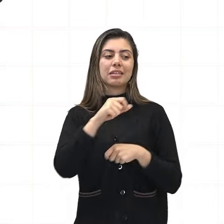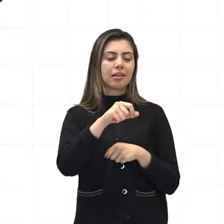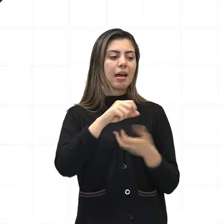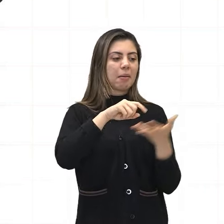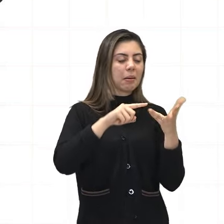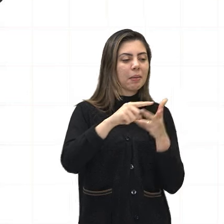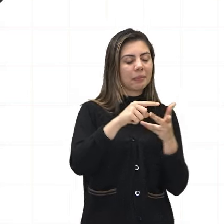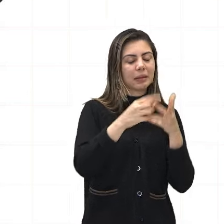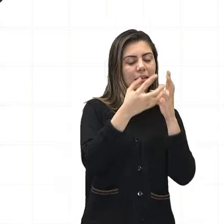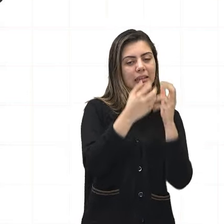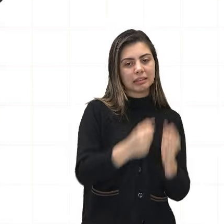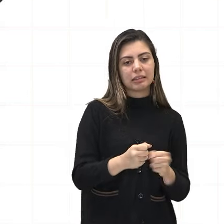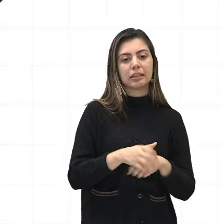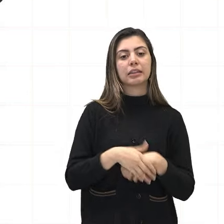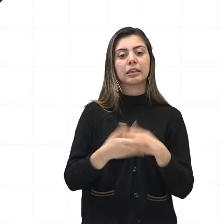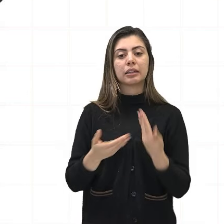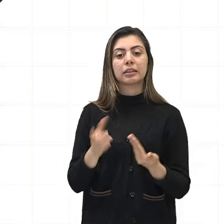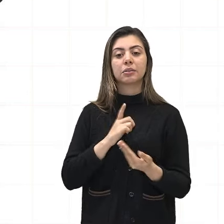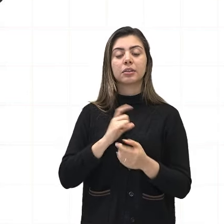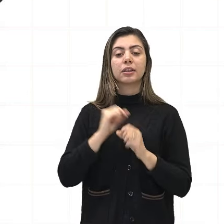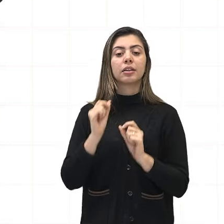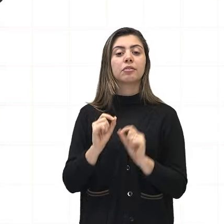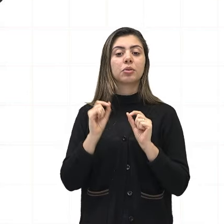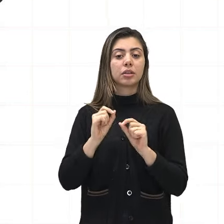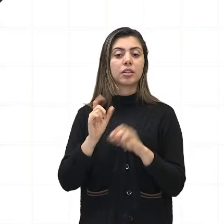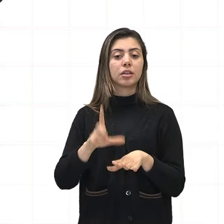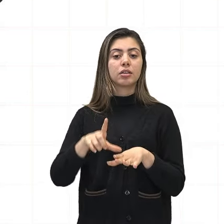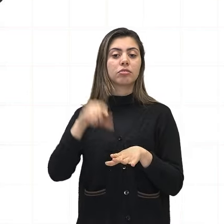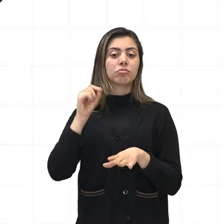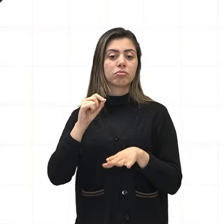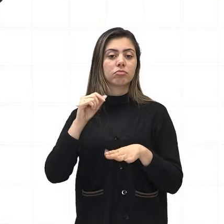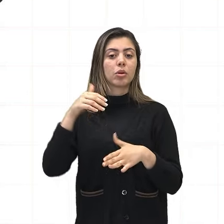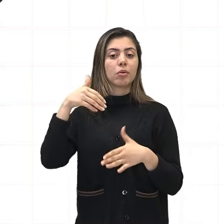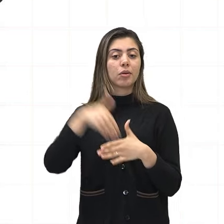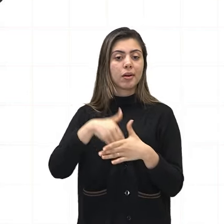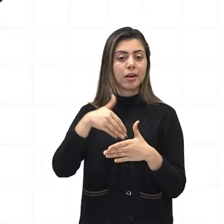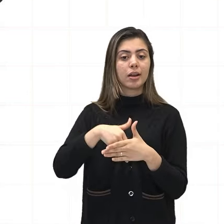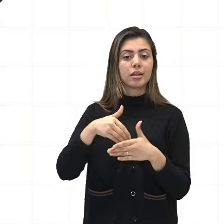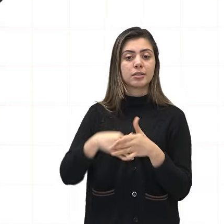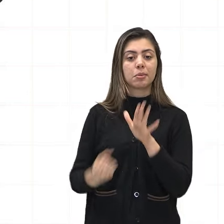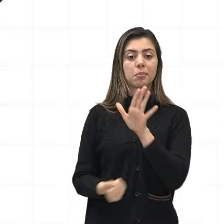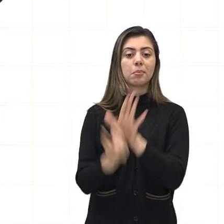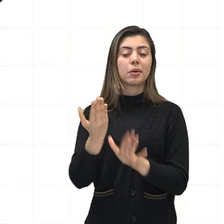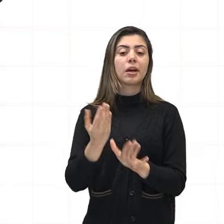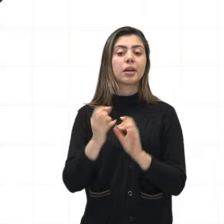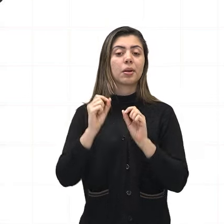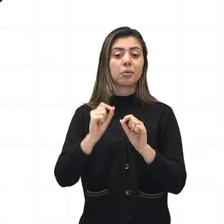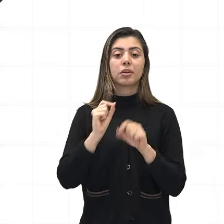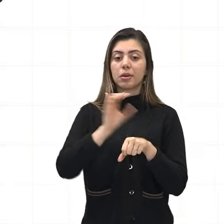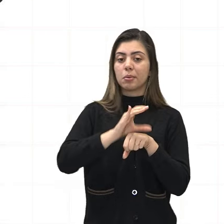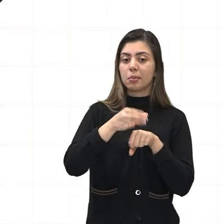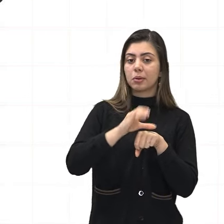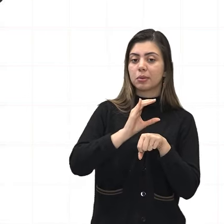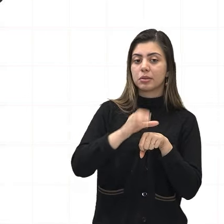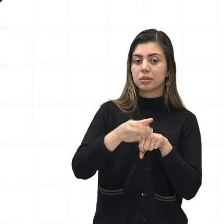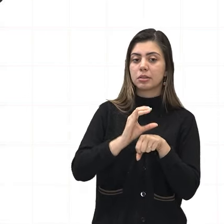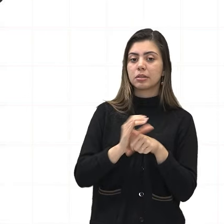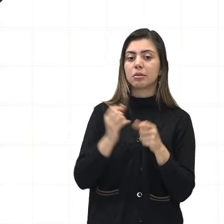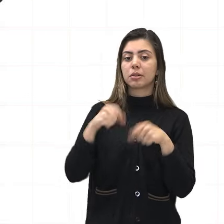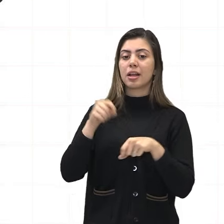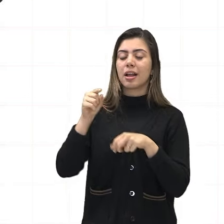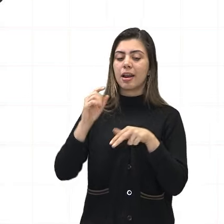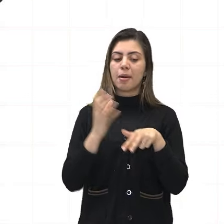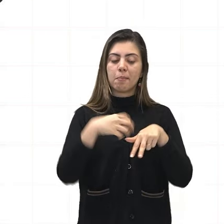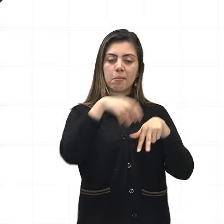revolucionários. Foi convocada a eleição de cortes constituintes e elaborada uma constituição que limitava os poderes